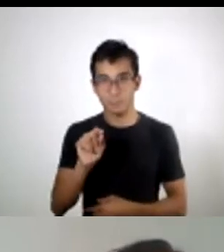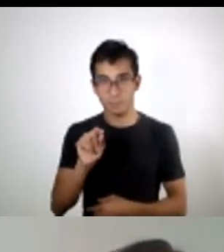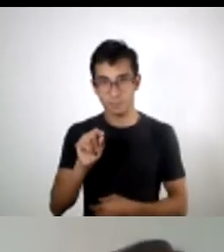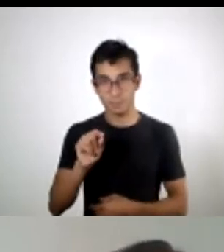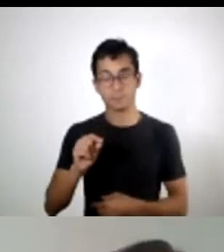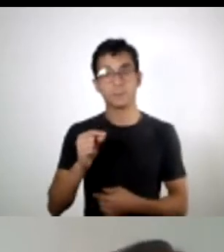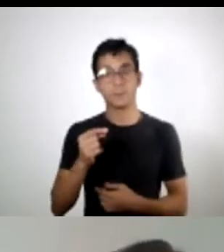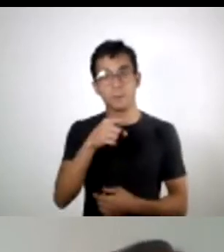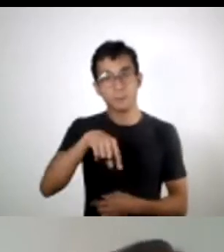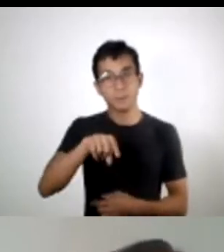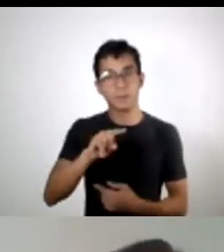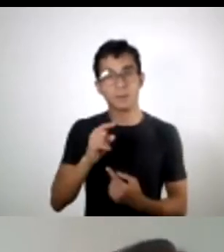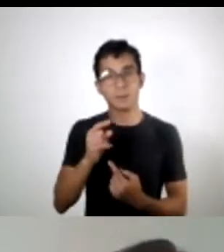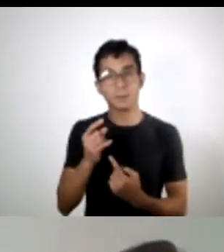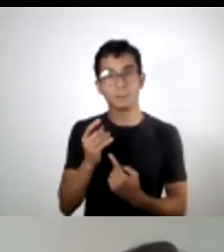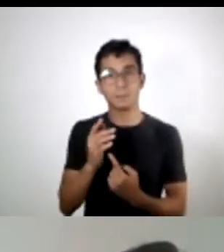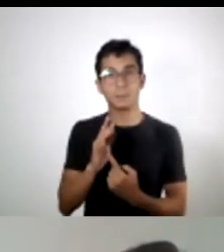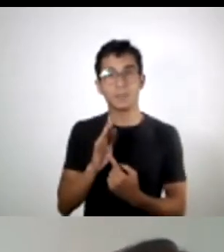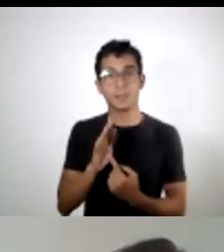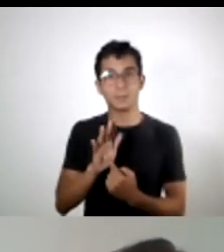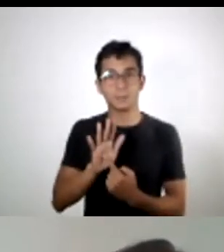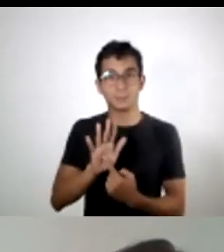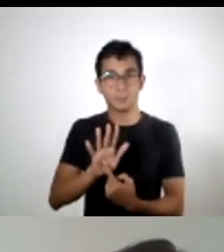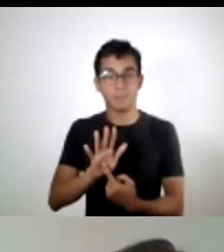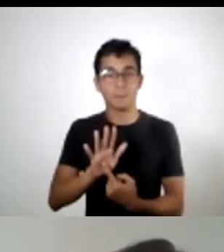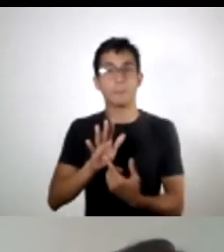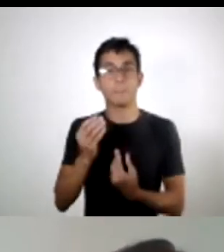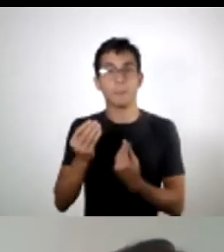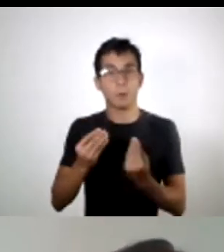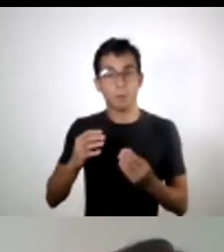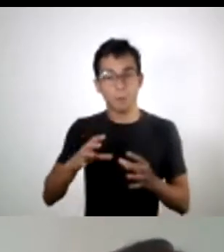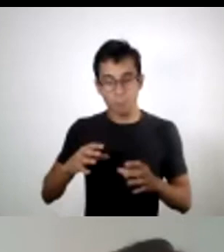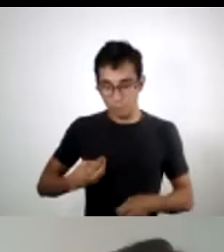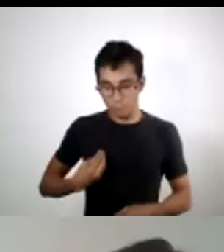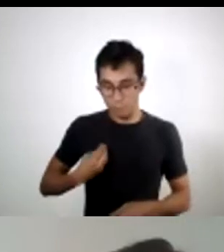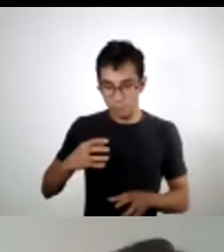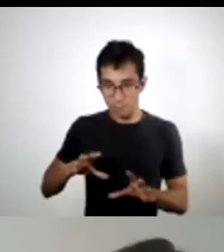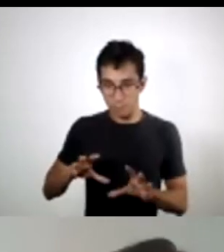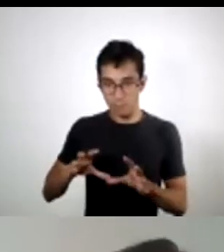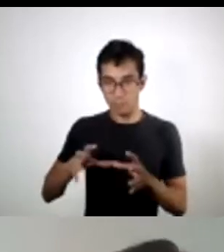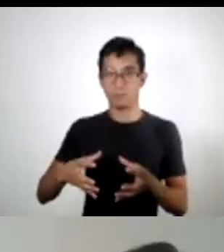outra forma de viver em coletivo, sabe? É uma coisa que